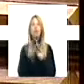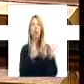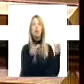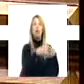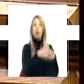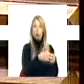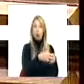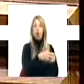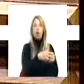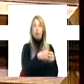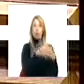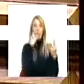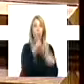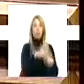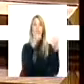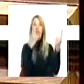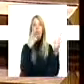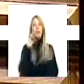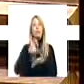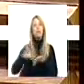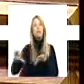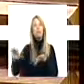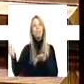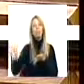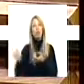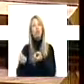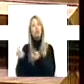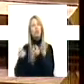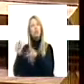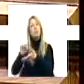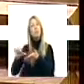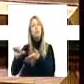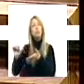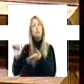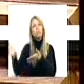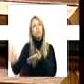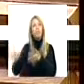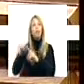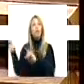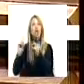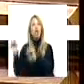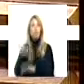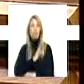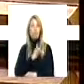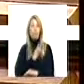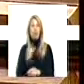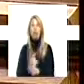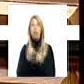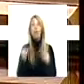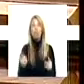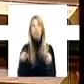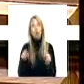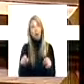desistência gradual da utilização do automóvel particular. Porque assim nos pedem os desafios que nos colocam